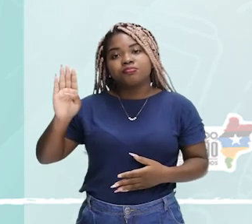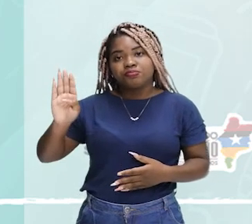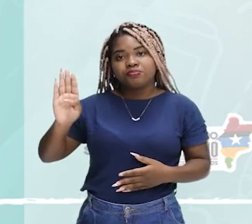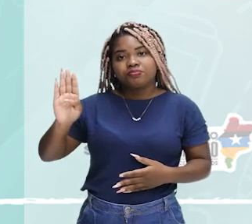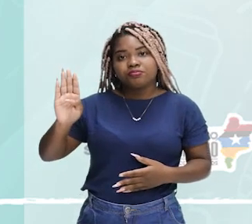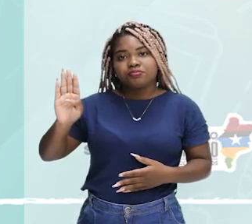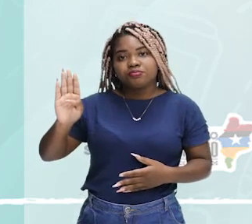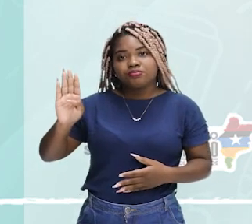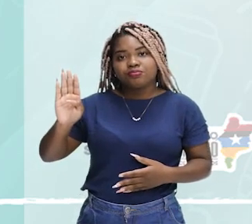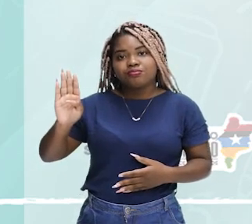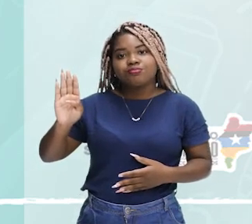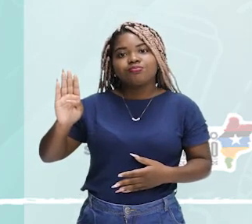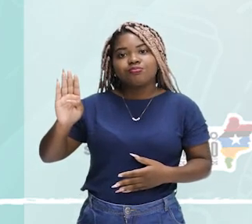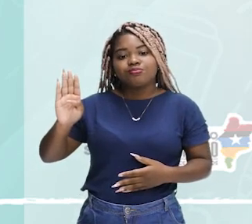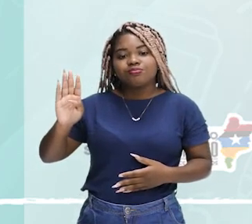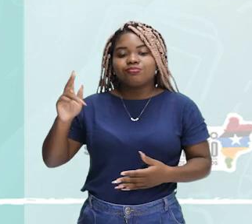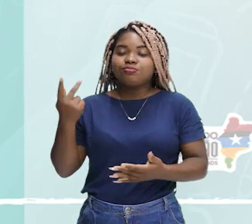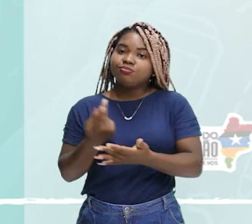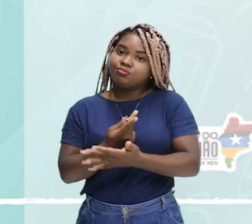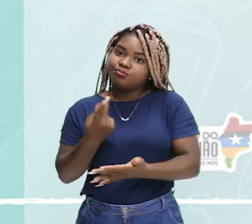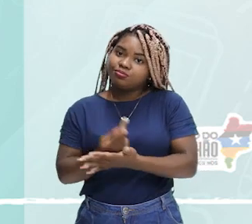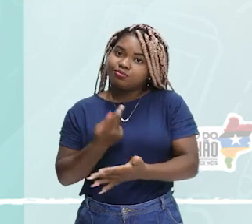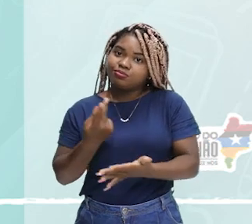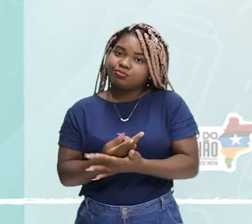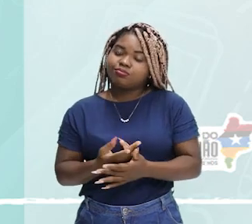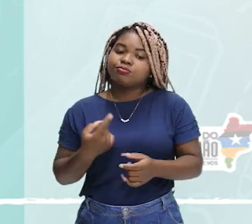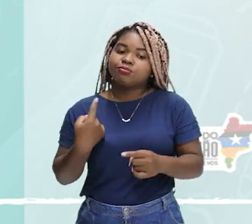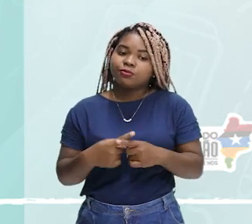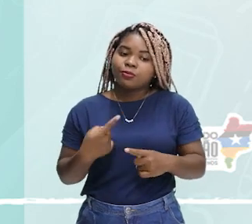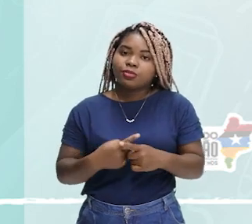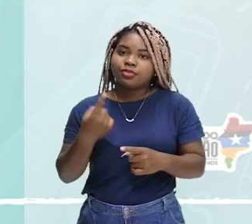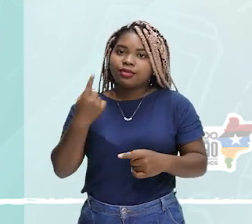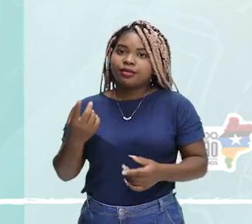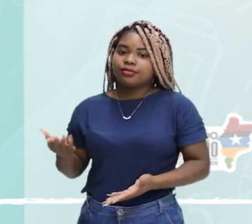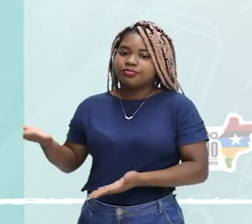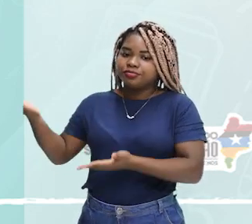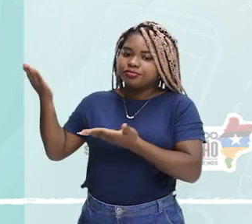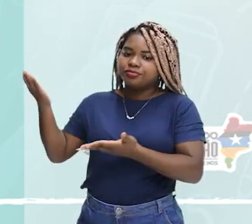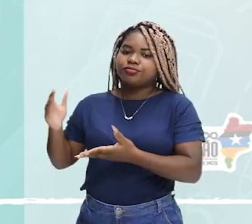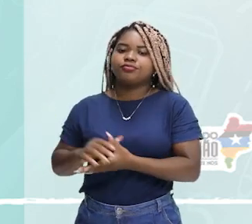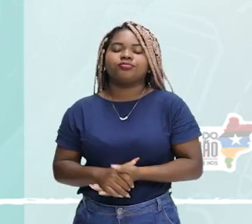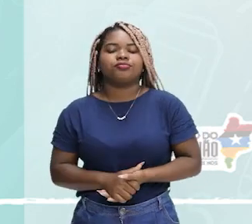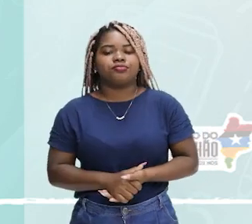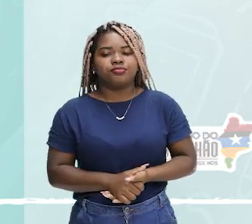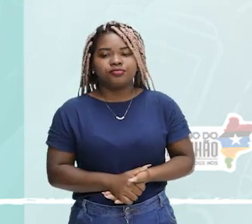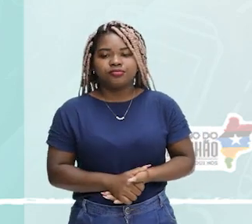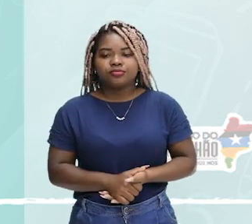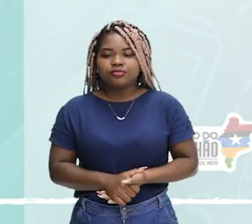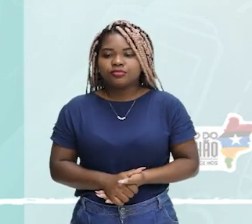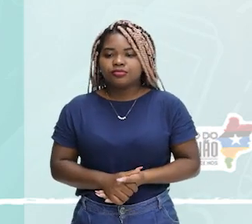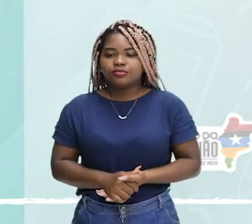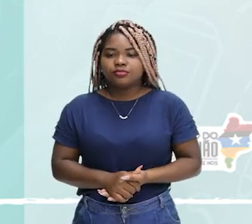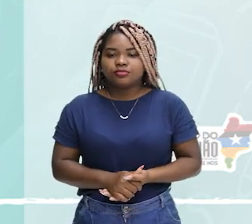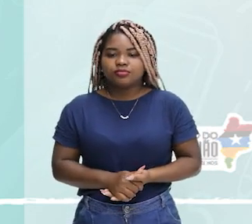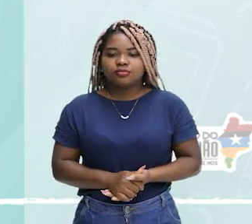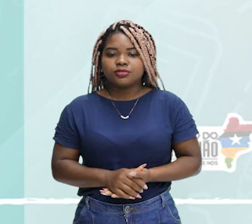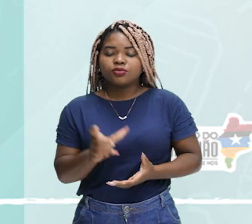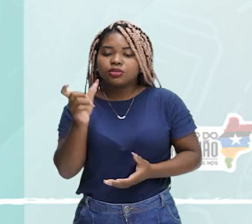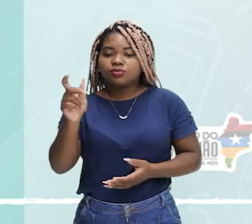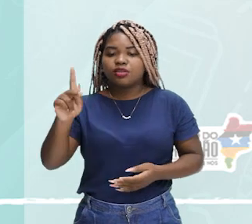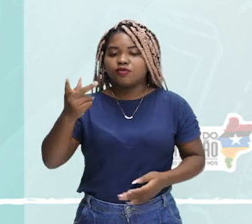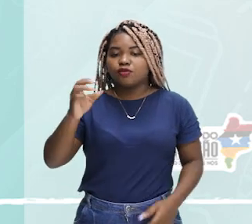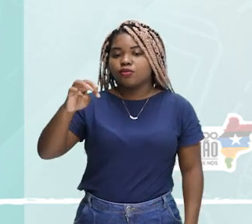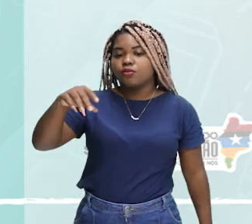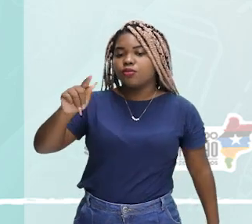Ela está incorreta. Por quê? Os acentos diferenciais das palavras homógrafas, ou seja, aquelas que possuem